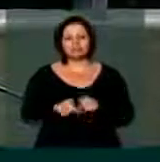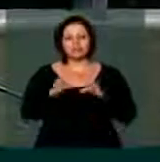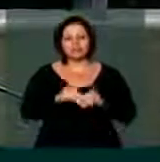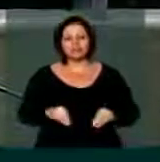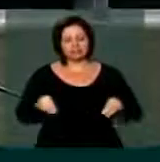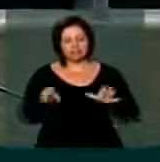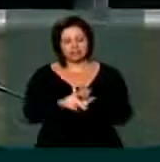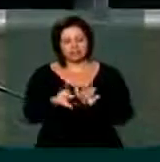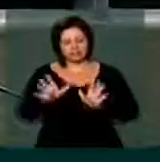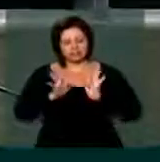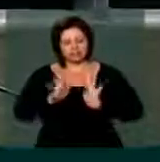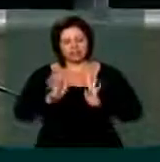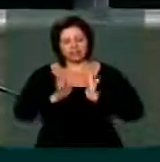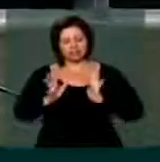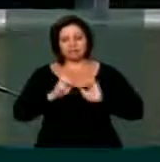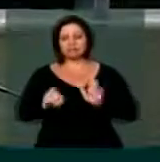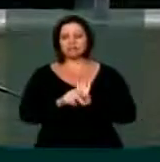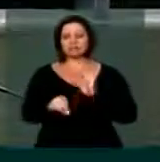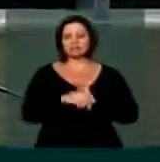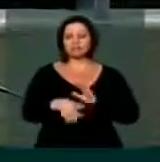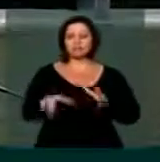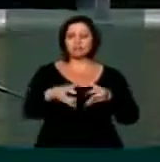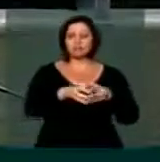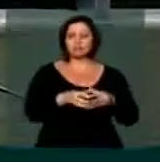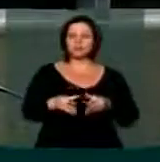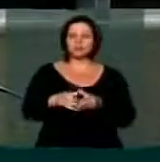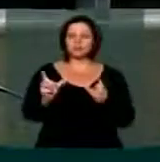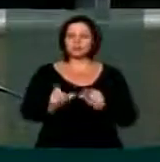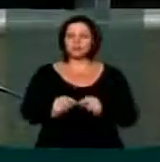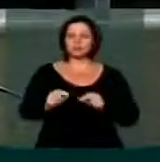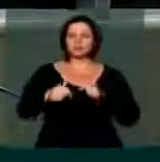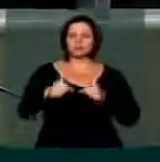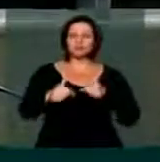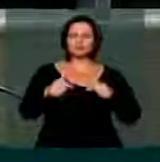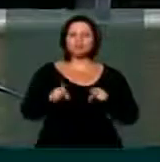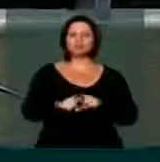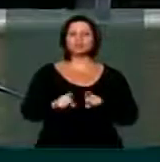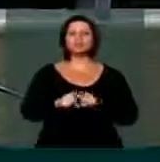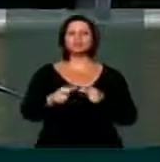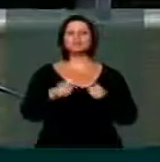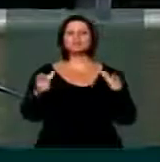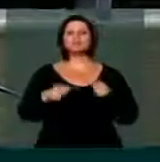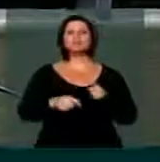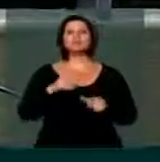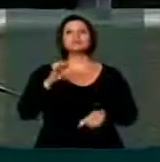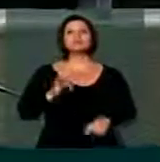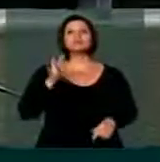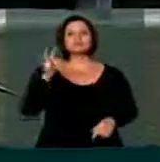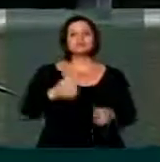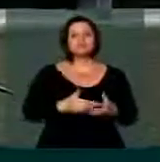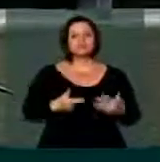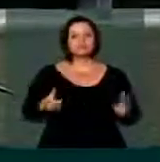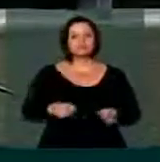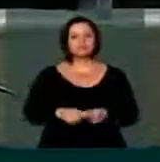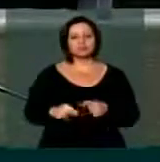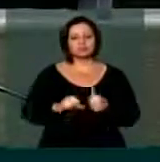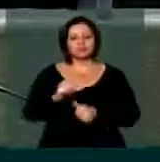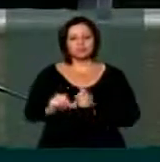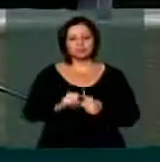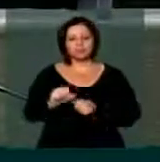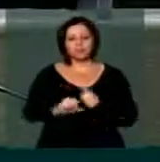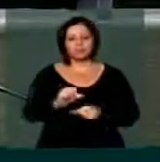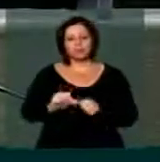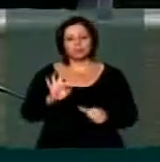terra, da riqueza e do poder no nosso país. É a bandeira da taxação das grandes fortunas, de